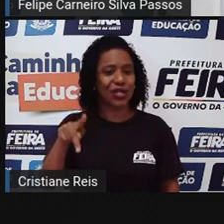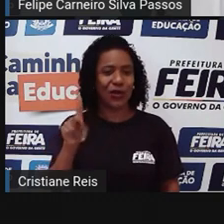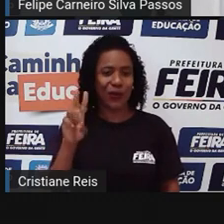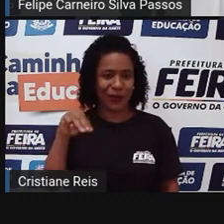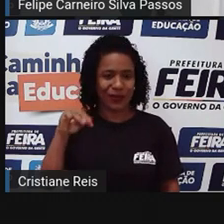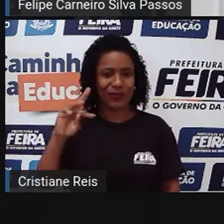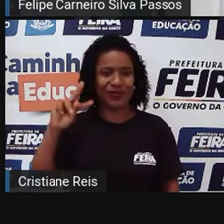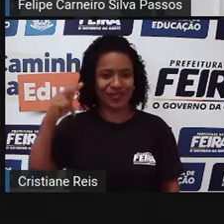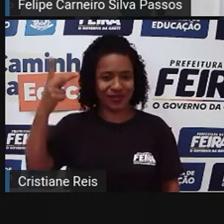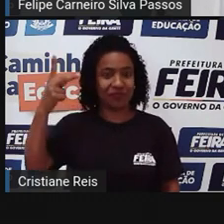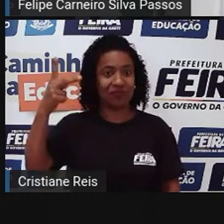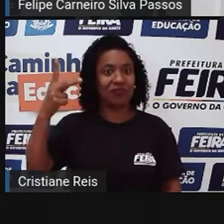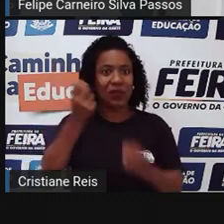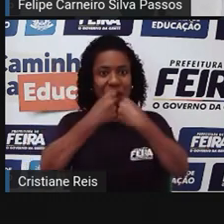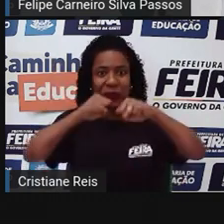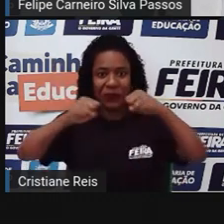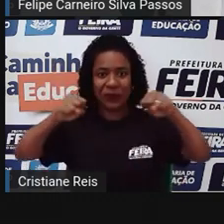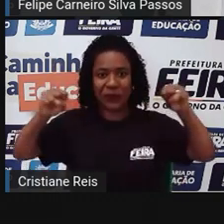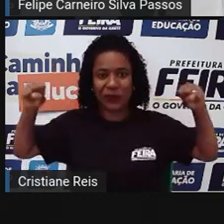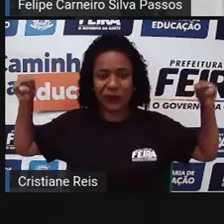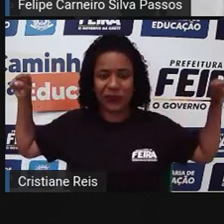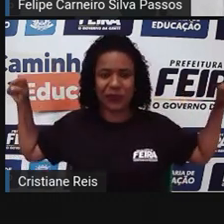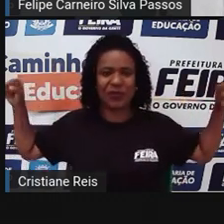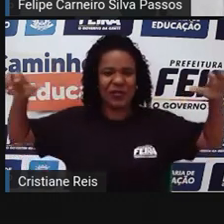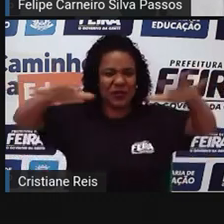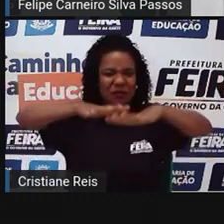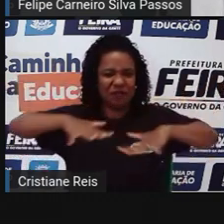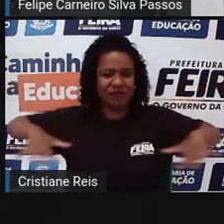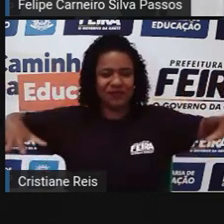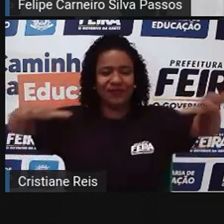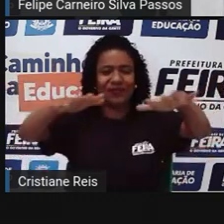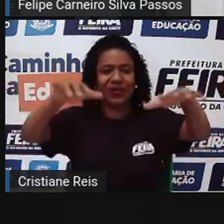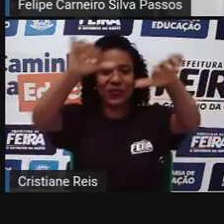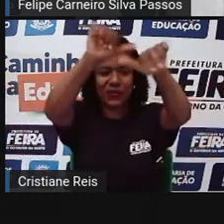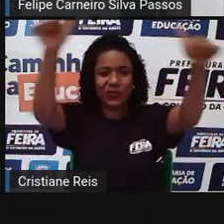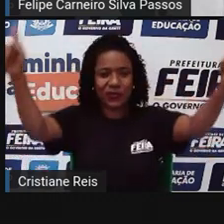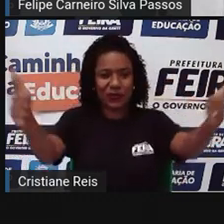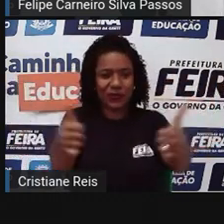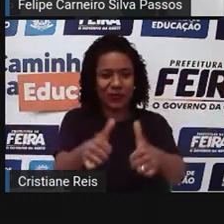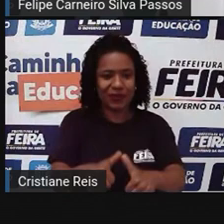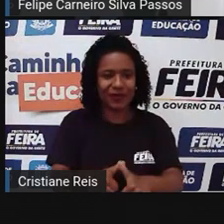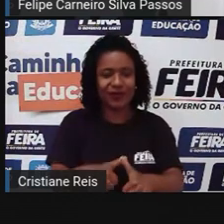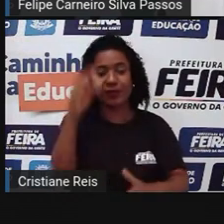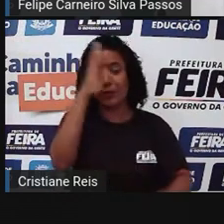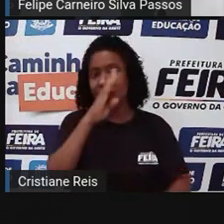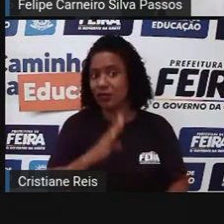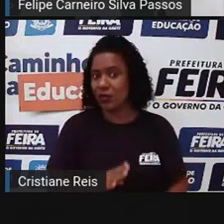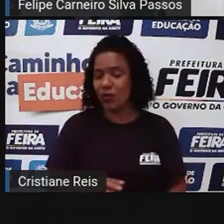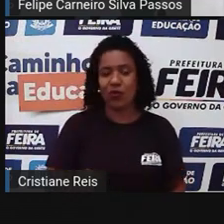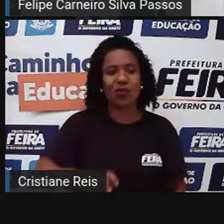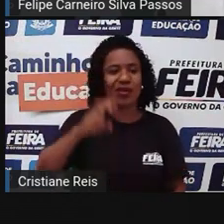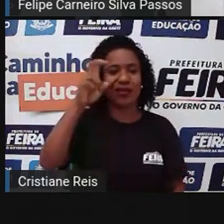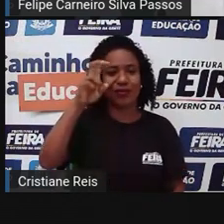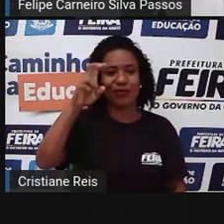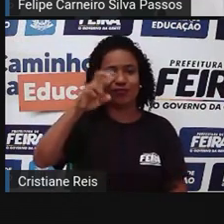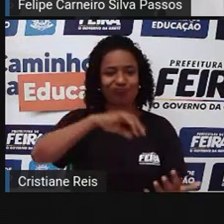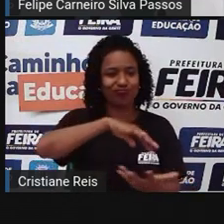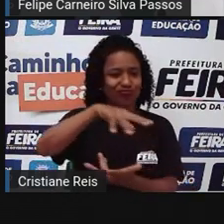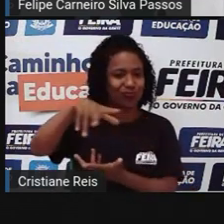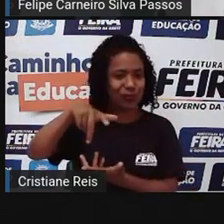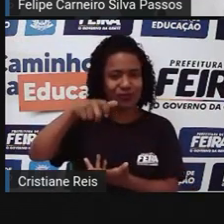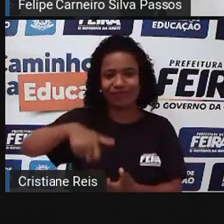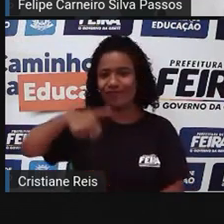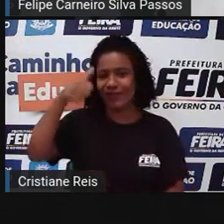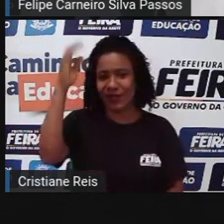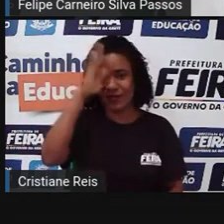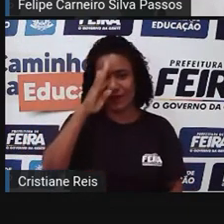8.547.403 quilômetros quadrados. Isso é grande pra caramba, gente. É o quinto maior país do mundo. Se a gente compara, por exemplo, o nosso país